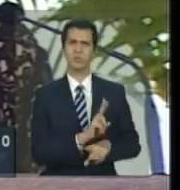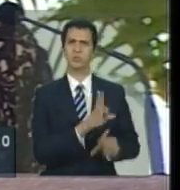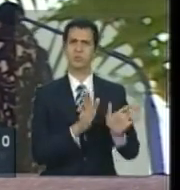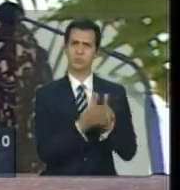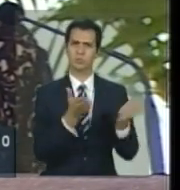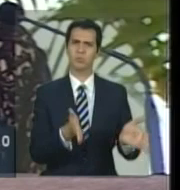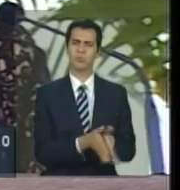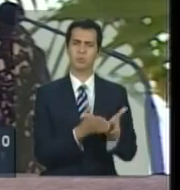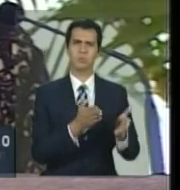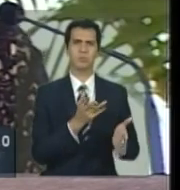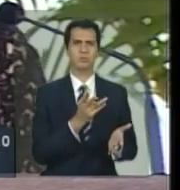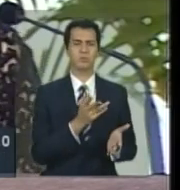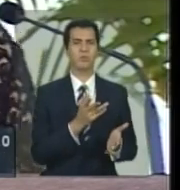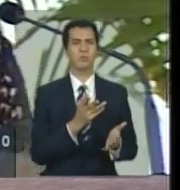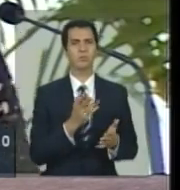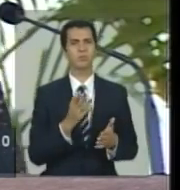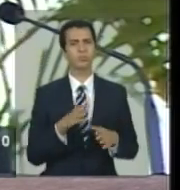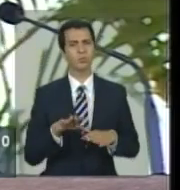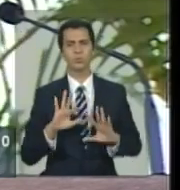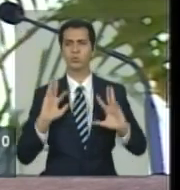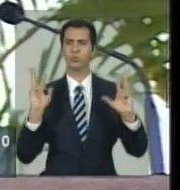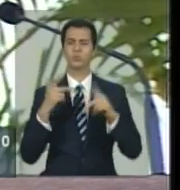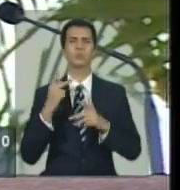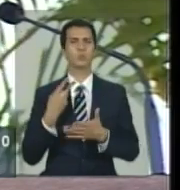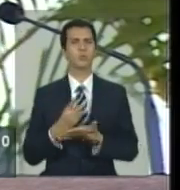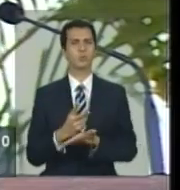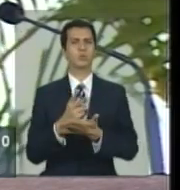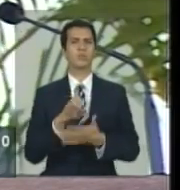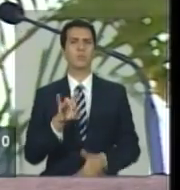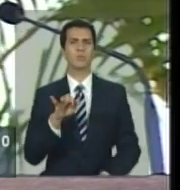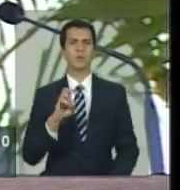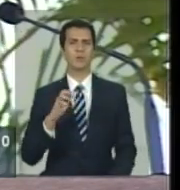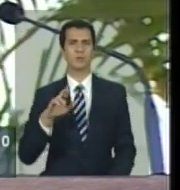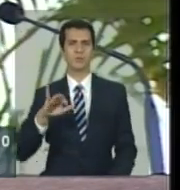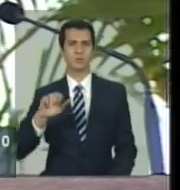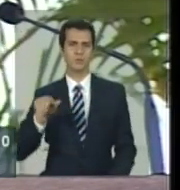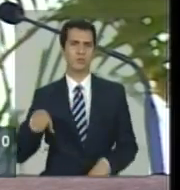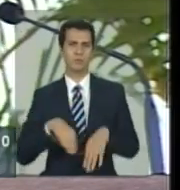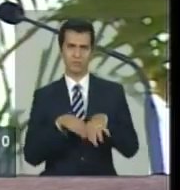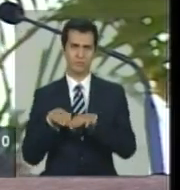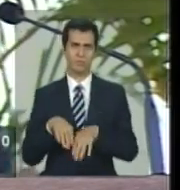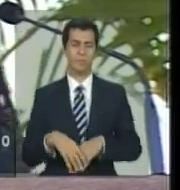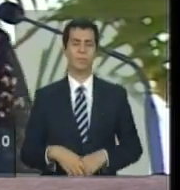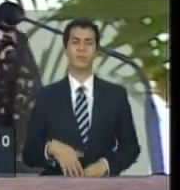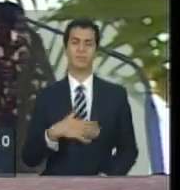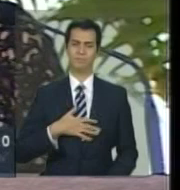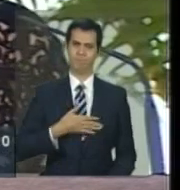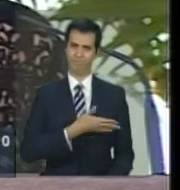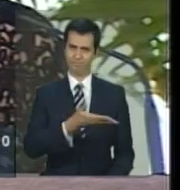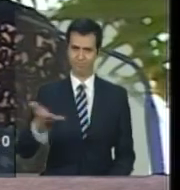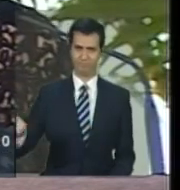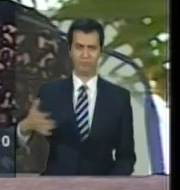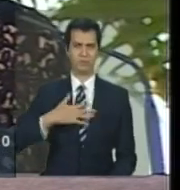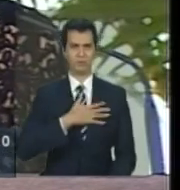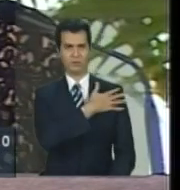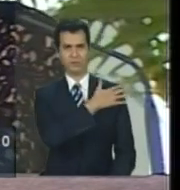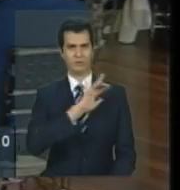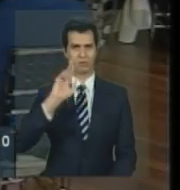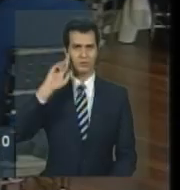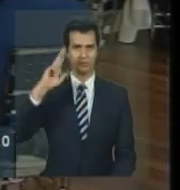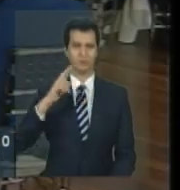de pujante democracia. Senhoras e senhores generais, oficiais